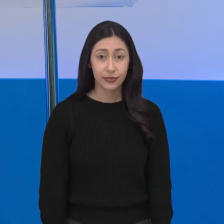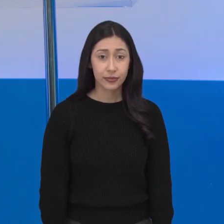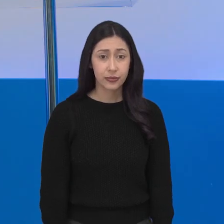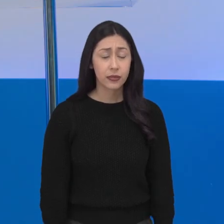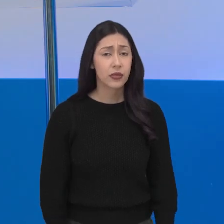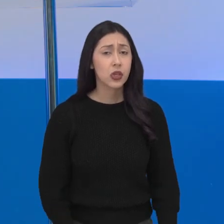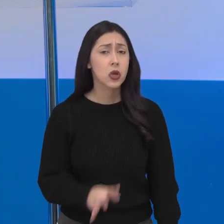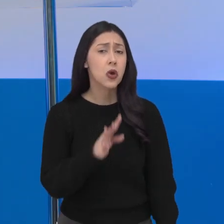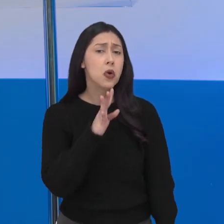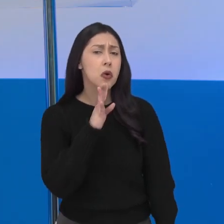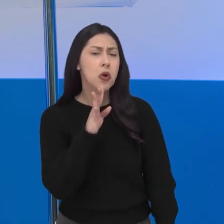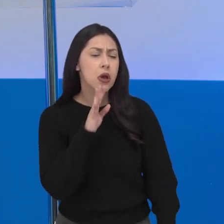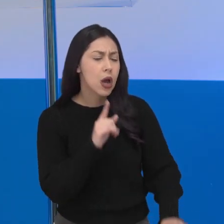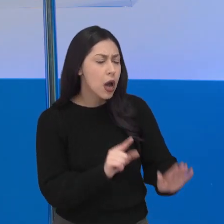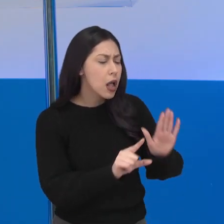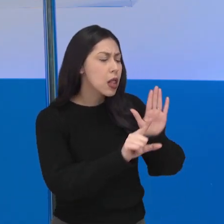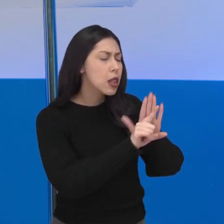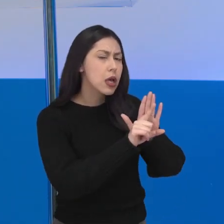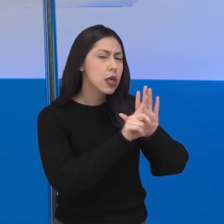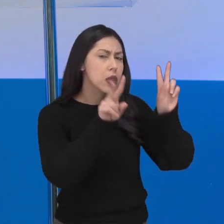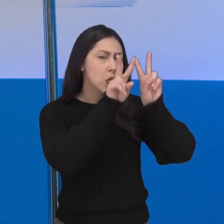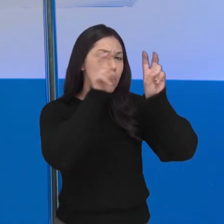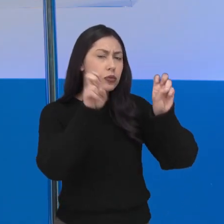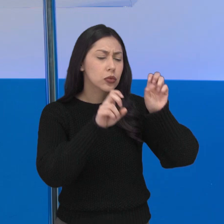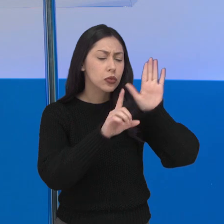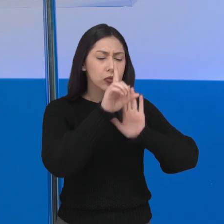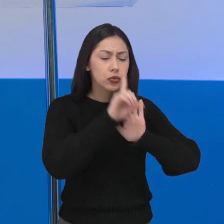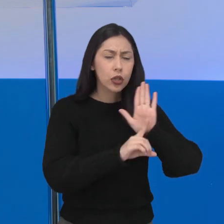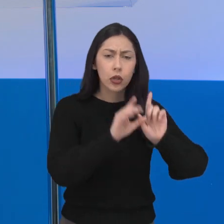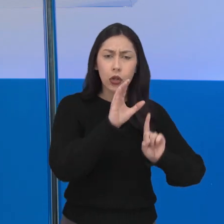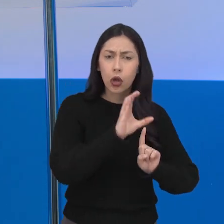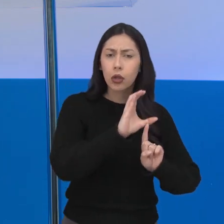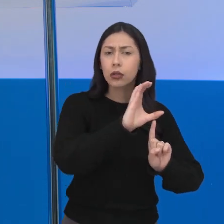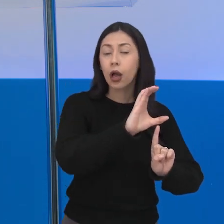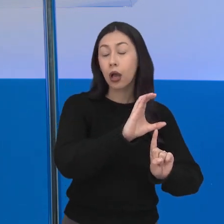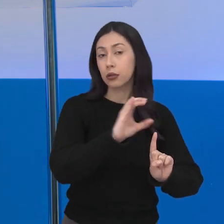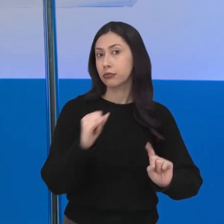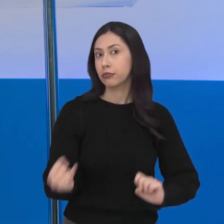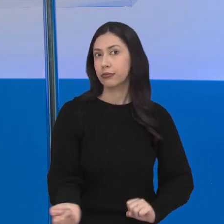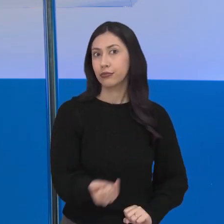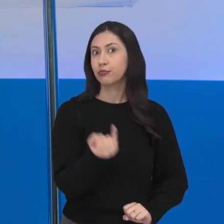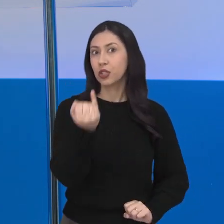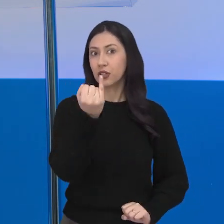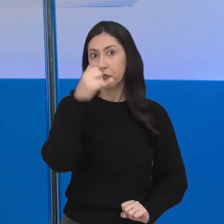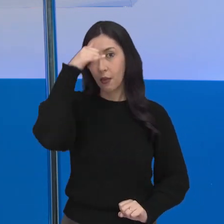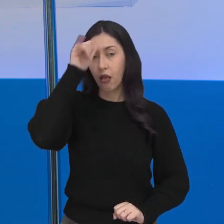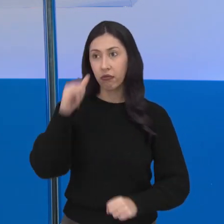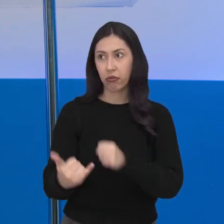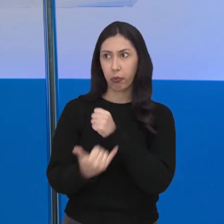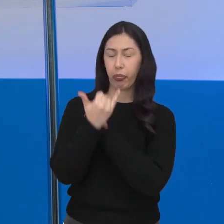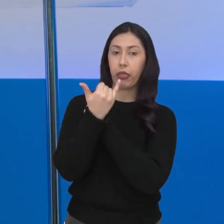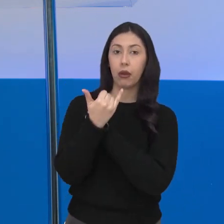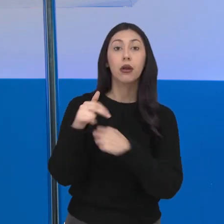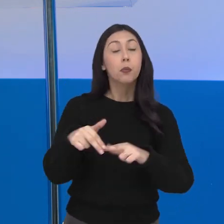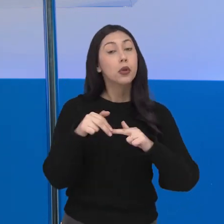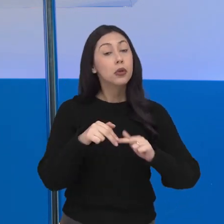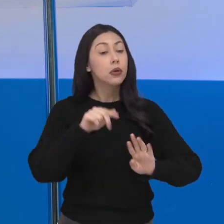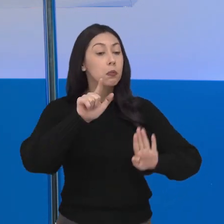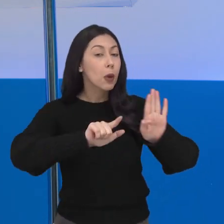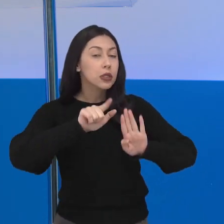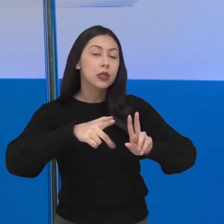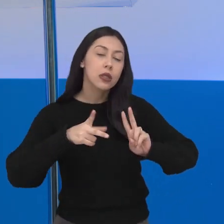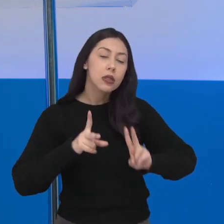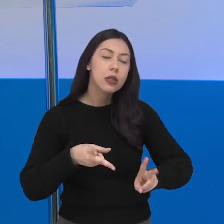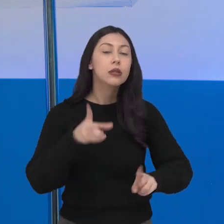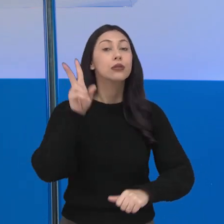E saber o que diz a legislação quando o assunto é direito do consumidor é fundamental para não ser lesado, né? Por isso, aqui no